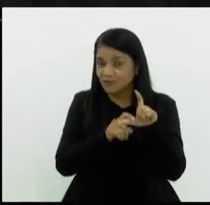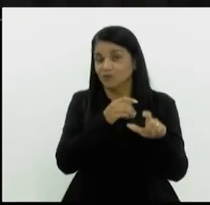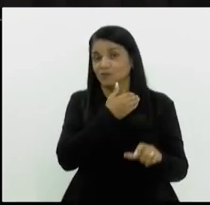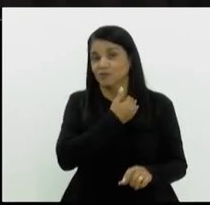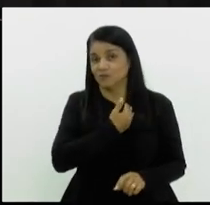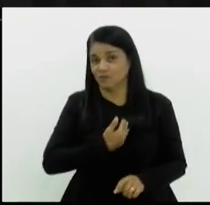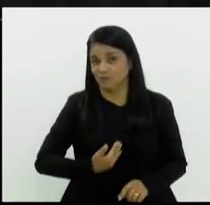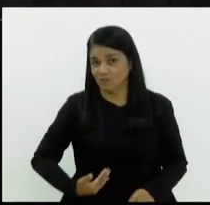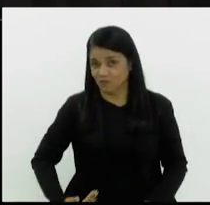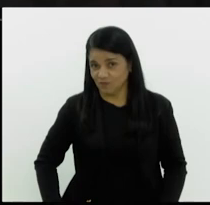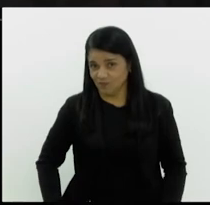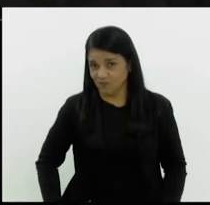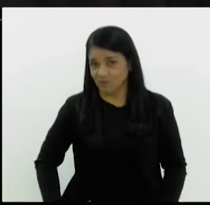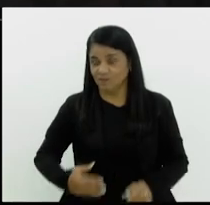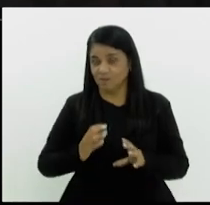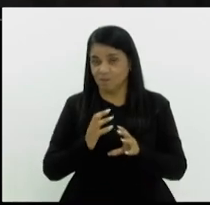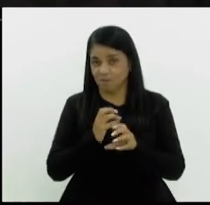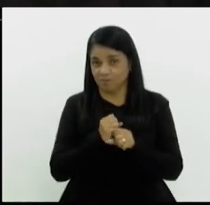gigantesco.